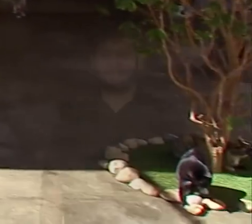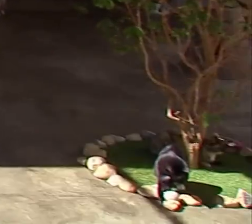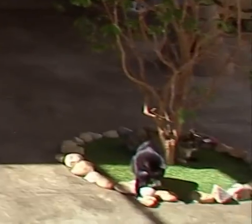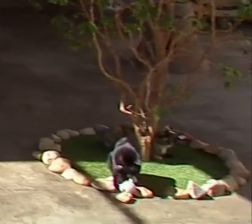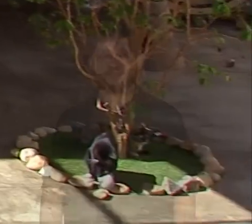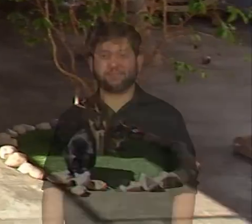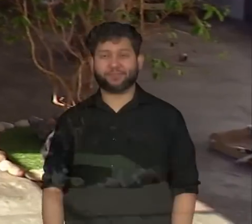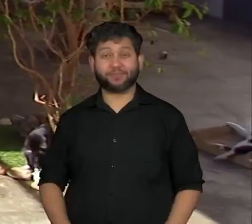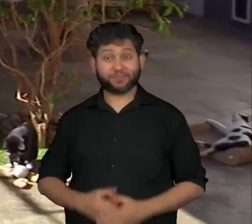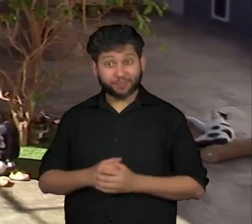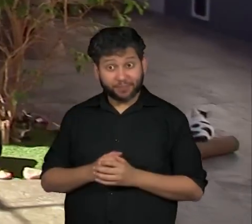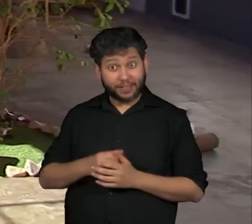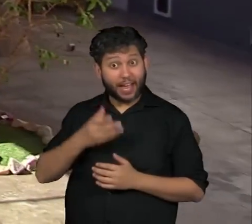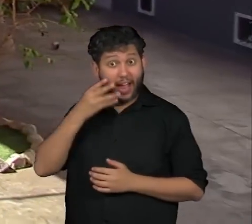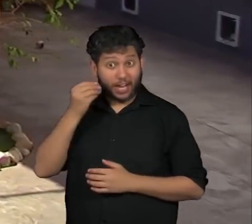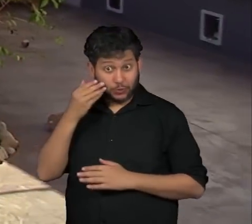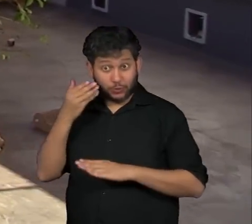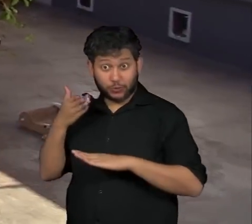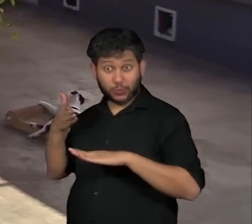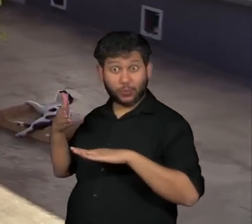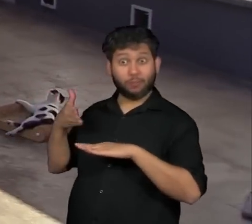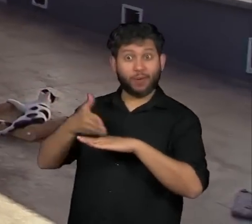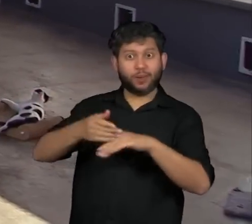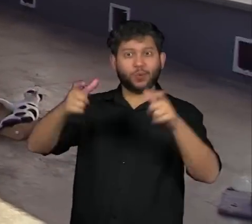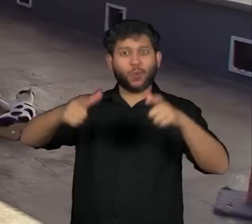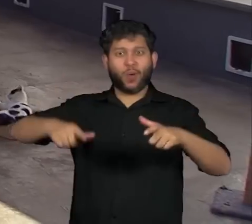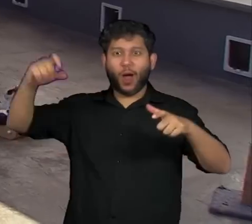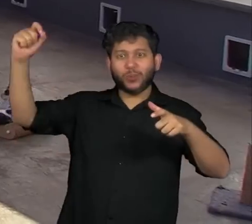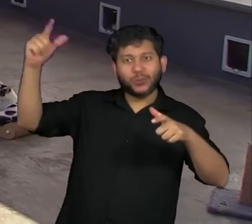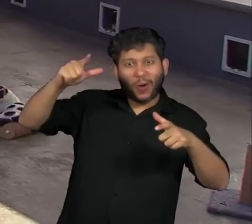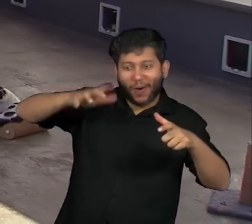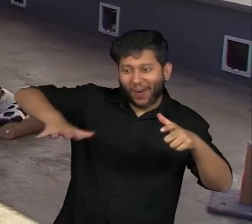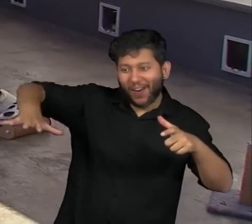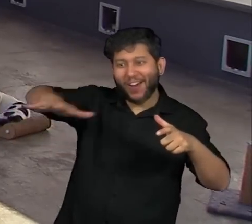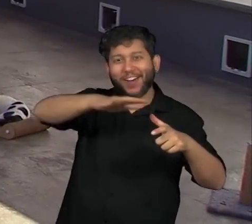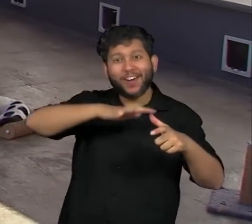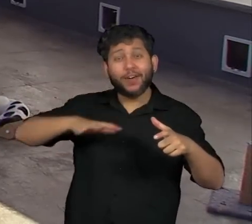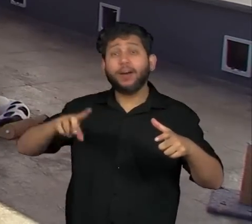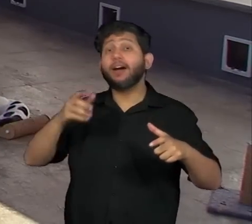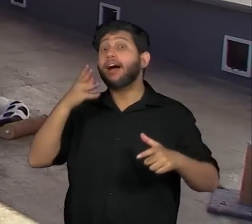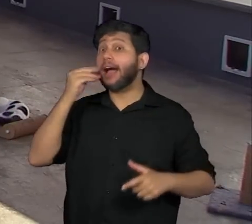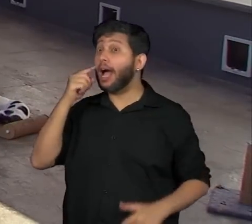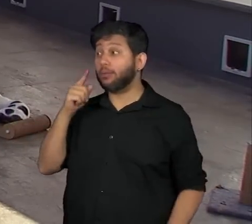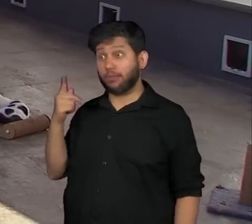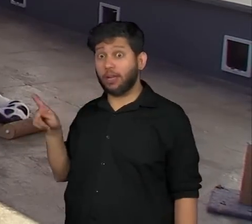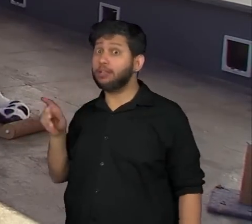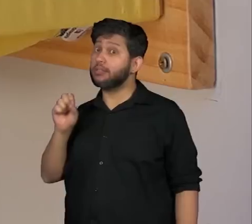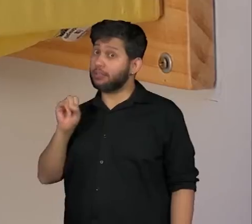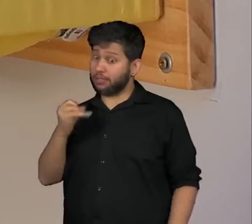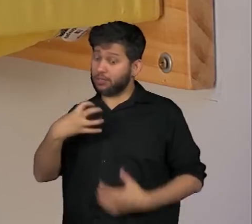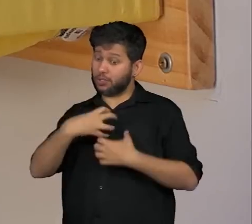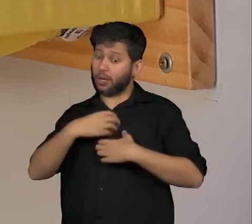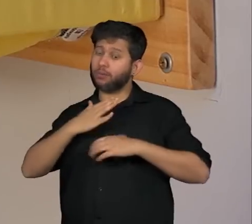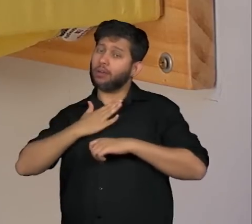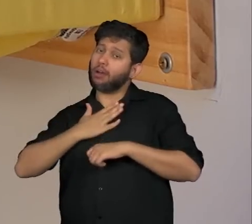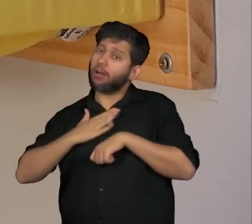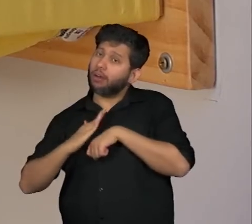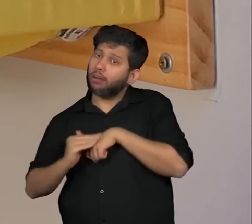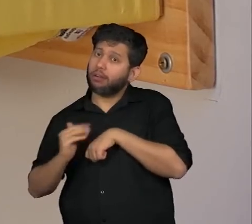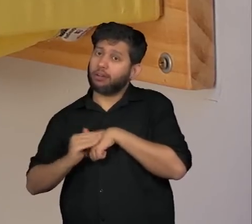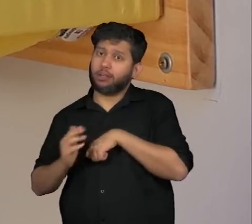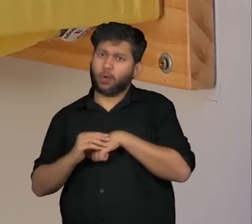Os gatinhos que vêm para o espaçoso e ensolarado lar temporário são os de comportamento dócil.